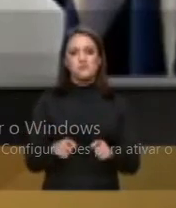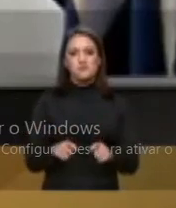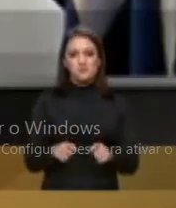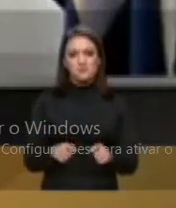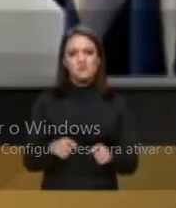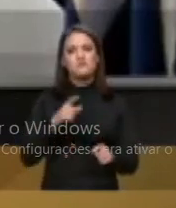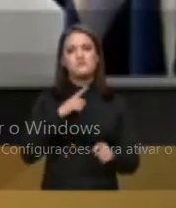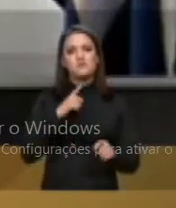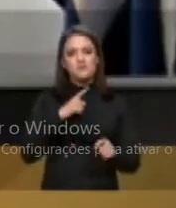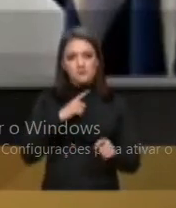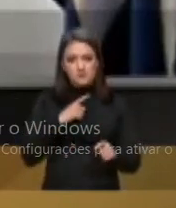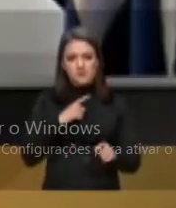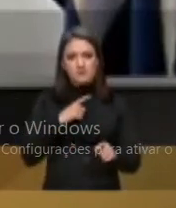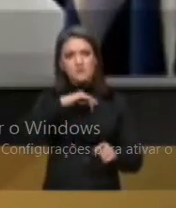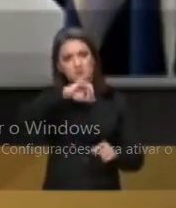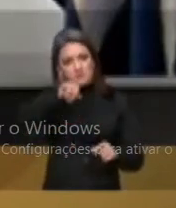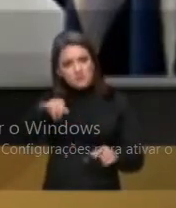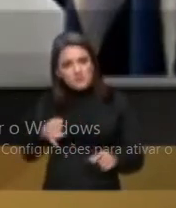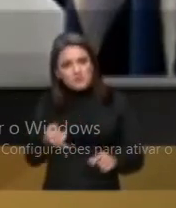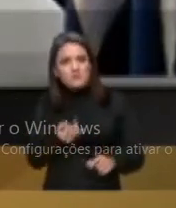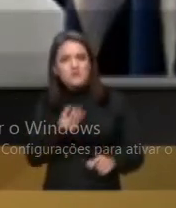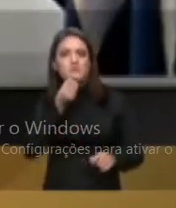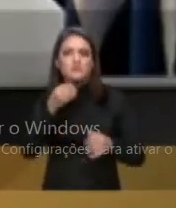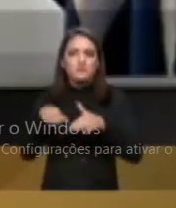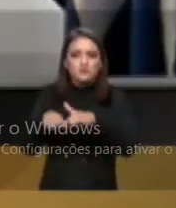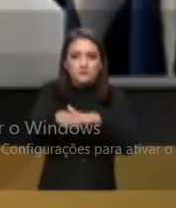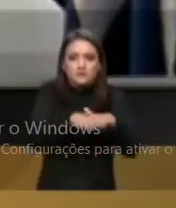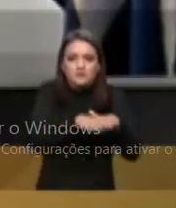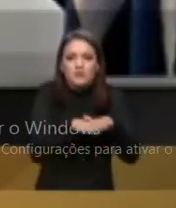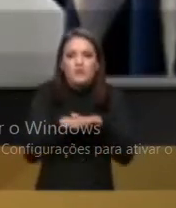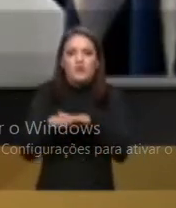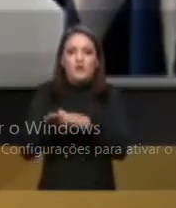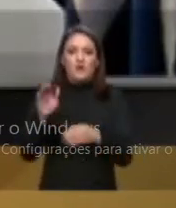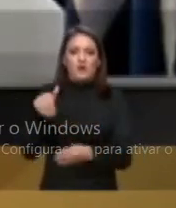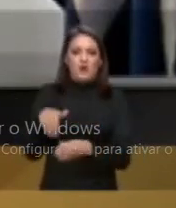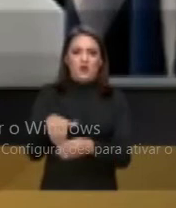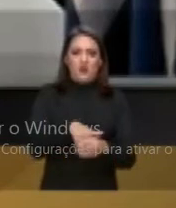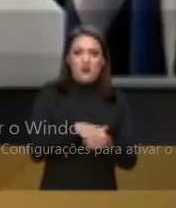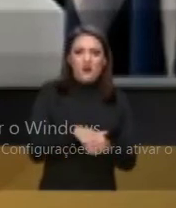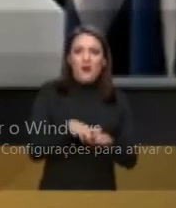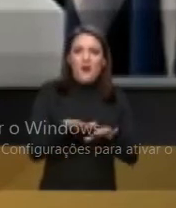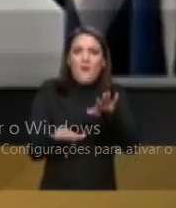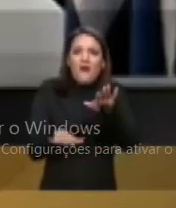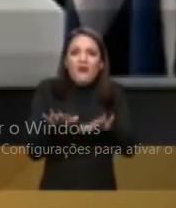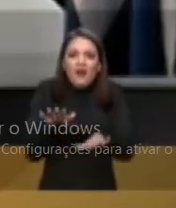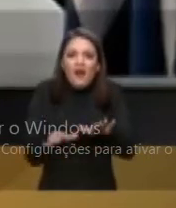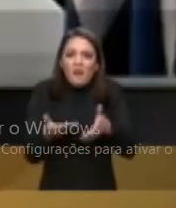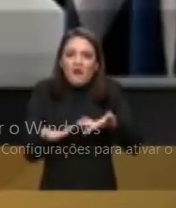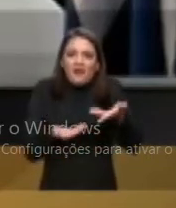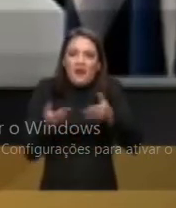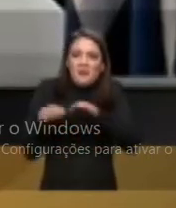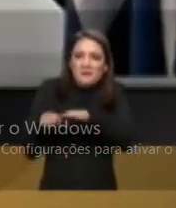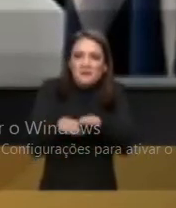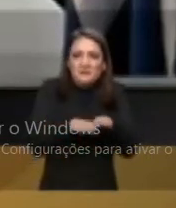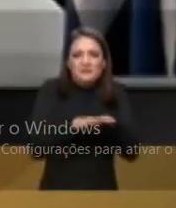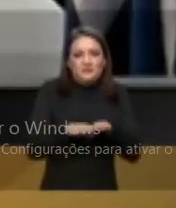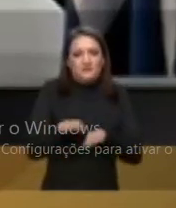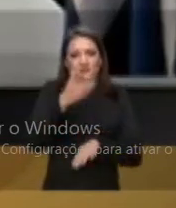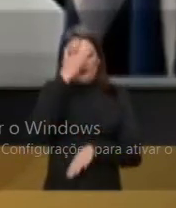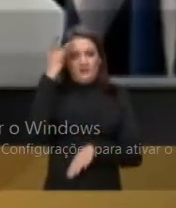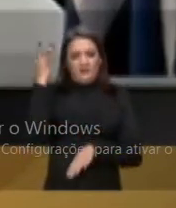da possibilidade de paridade de armas no que toca às urnas, paridade,